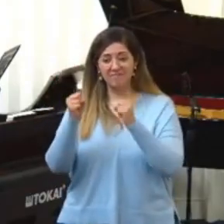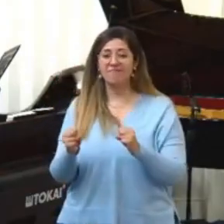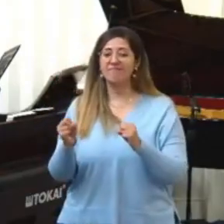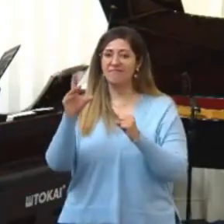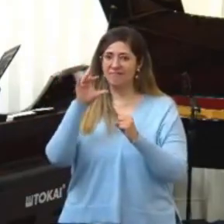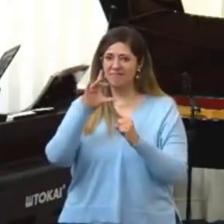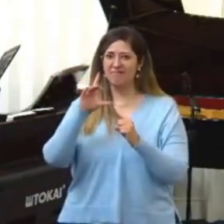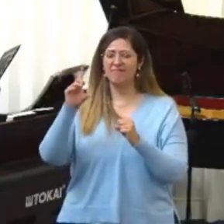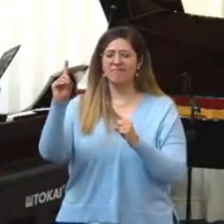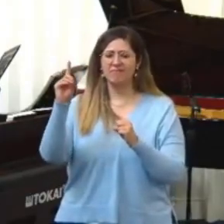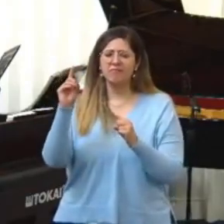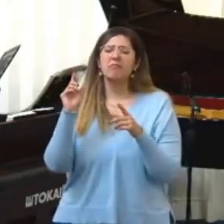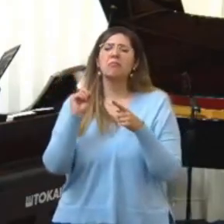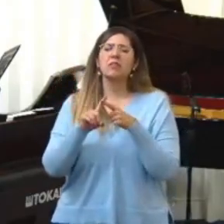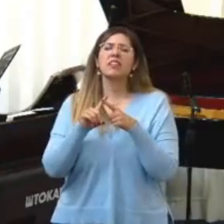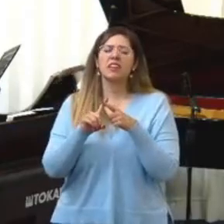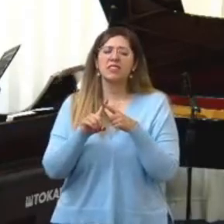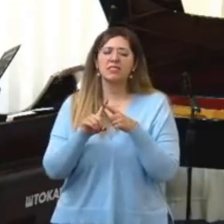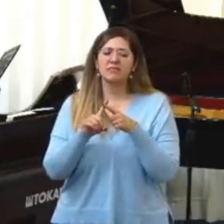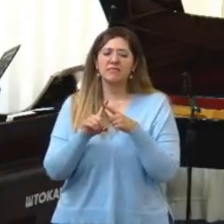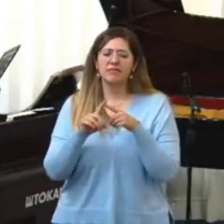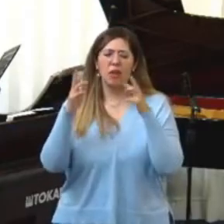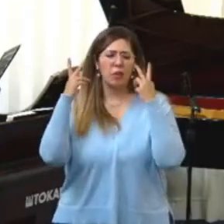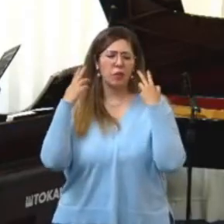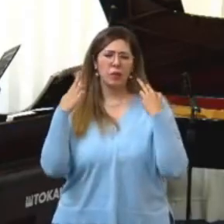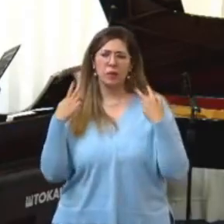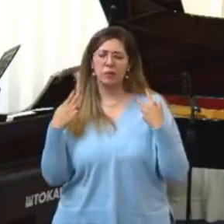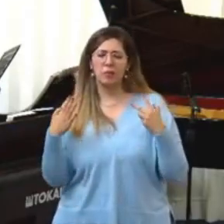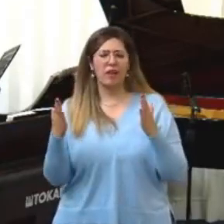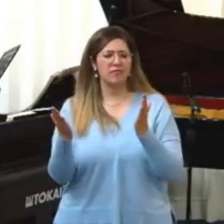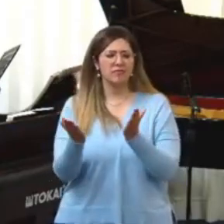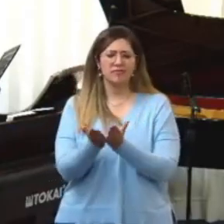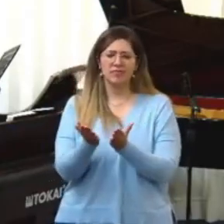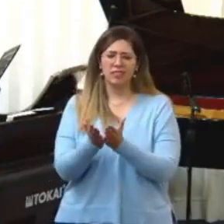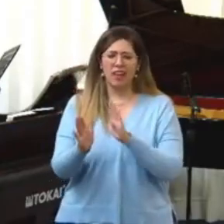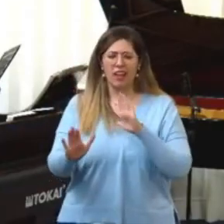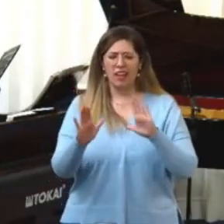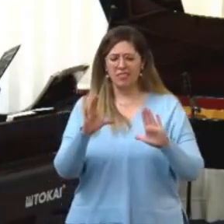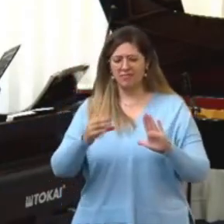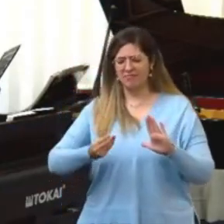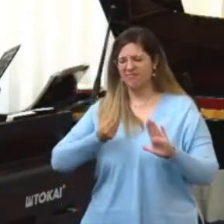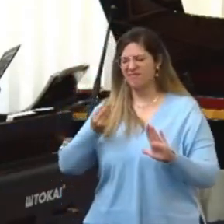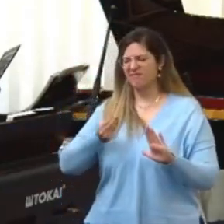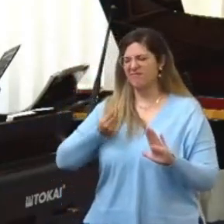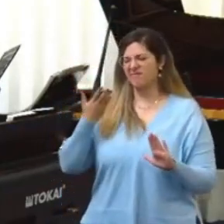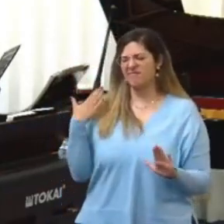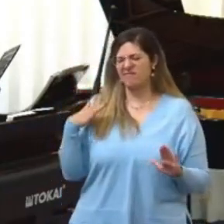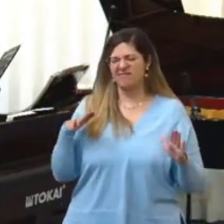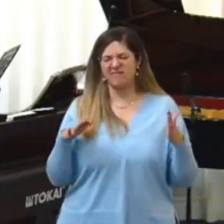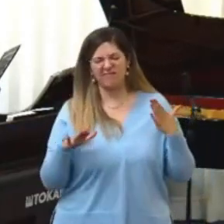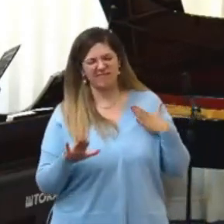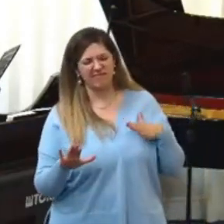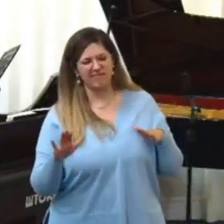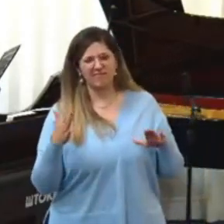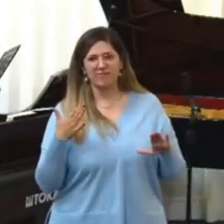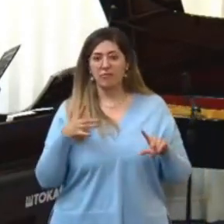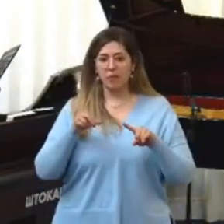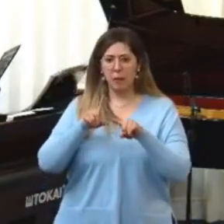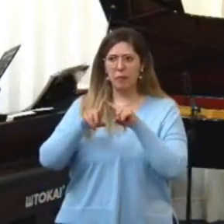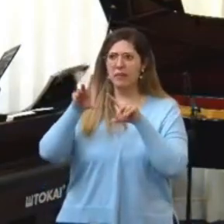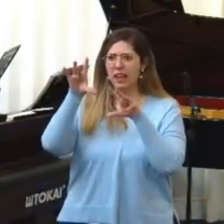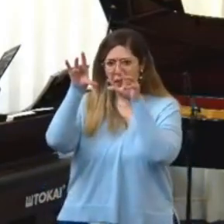Deus. Por que eu insisto nisso? Porque é muito comum muitos cristãos passarem uma vida inteira sem terem realmente a ideia do poder